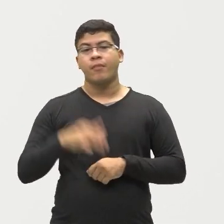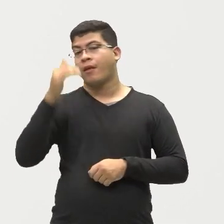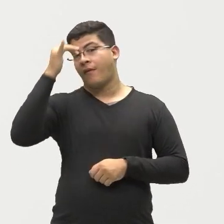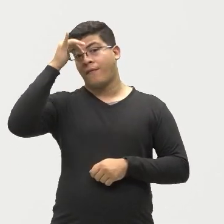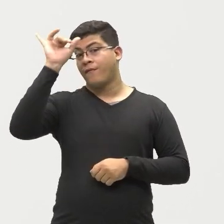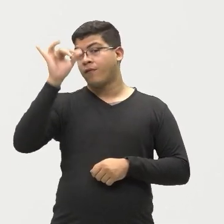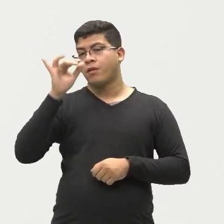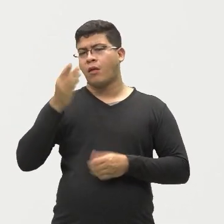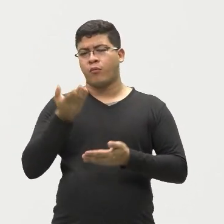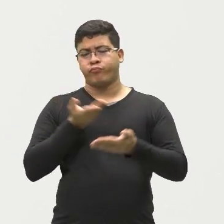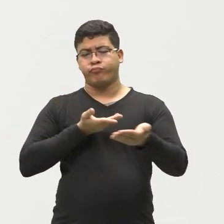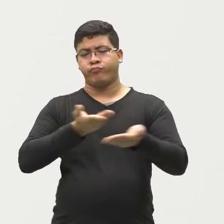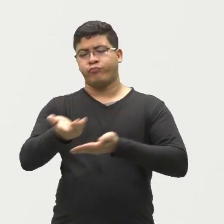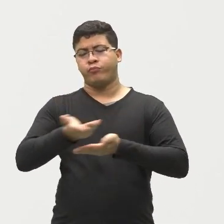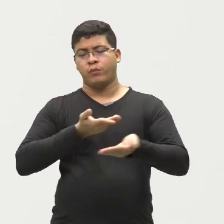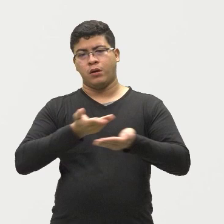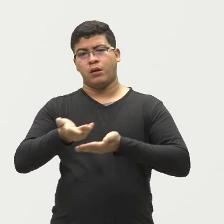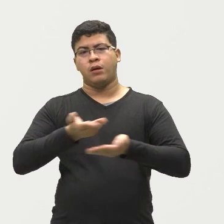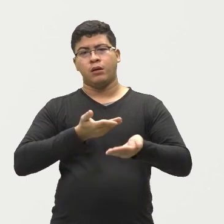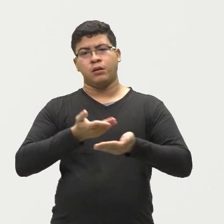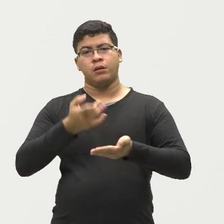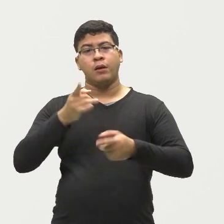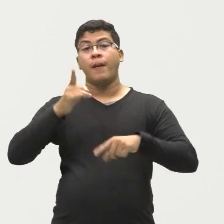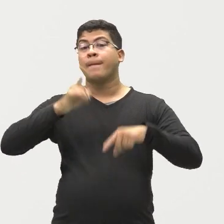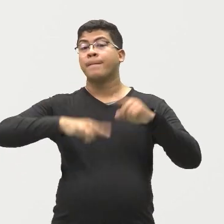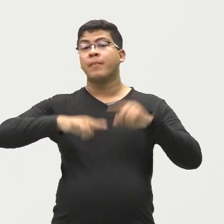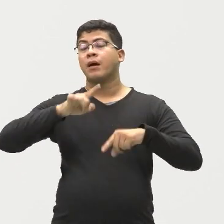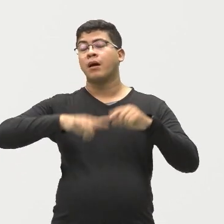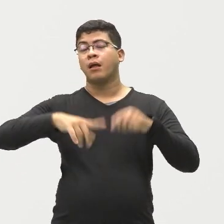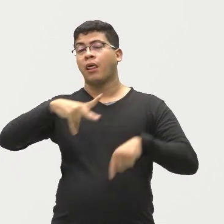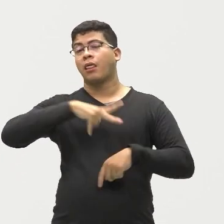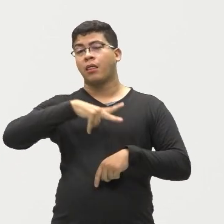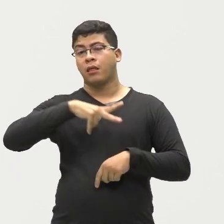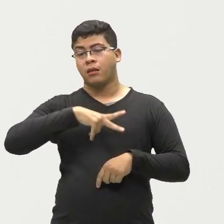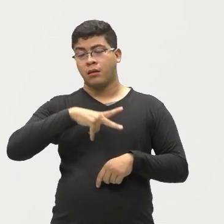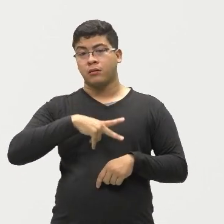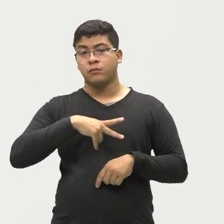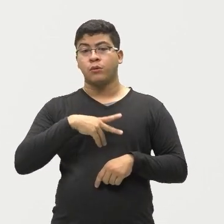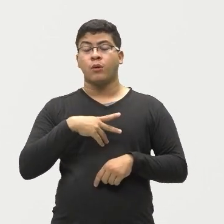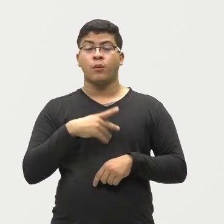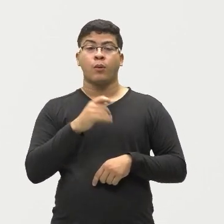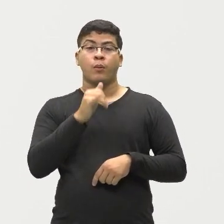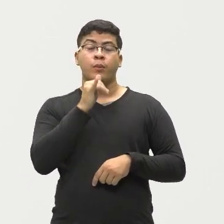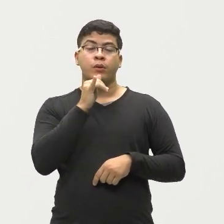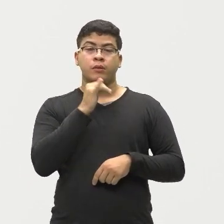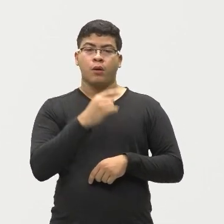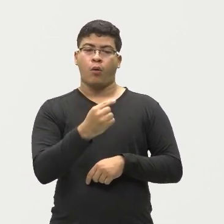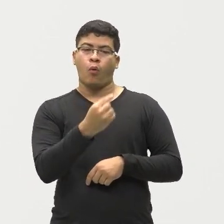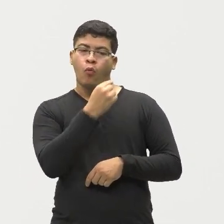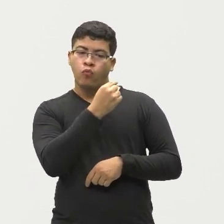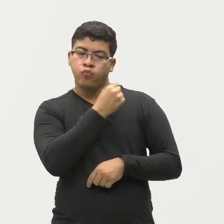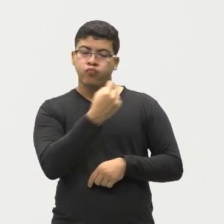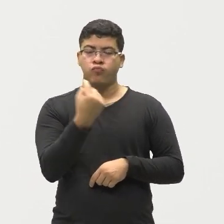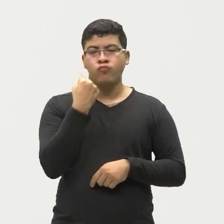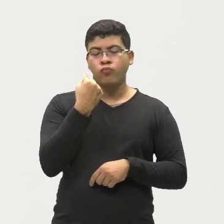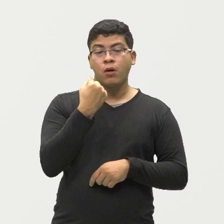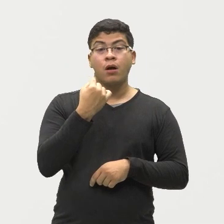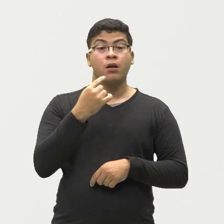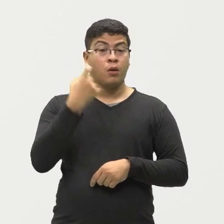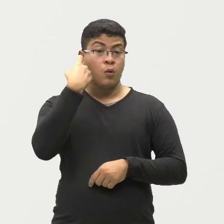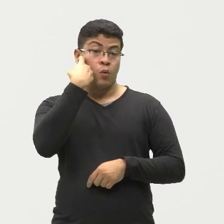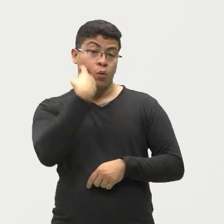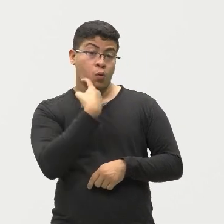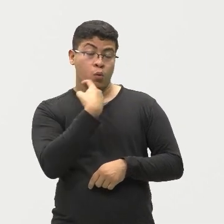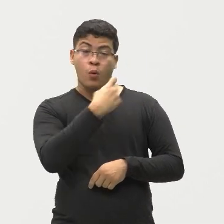o compartilhamento de objetos pessoais, como escovas de dentes ou lâminas, né? Eu falei para